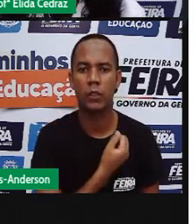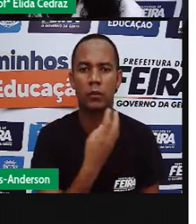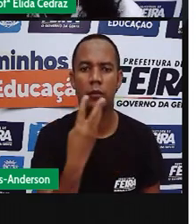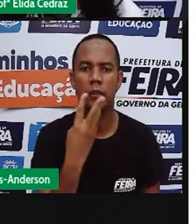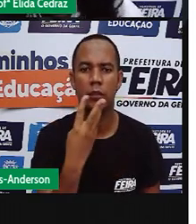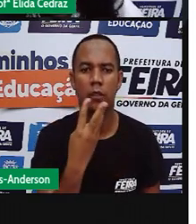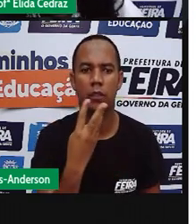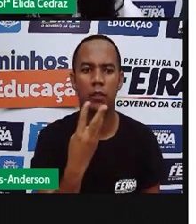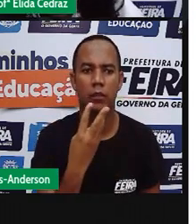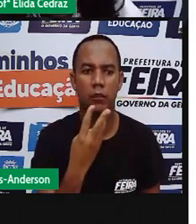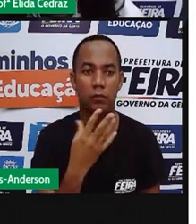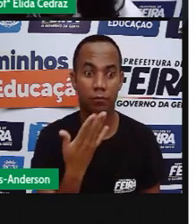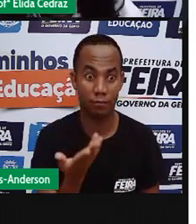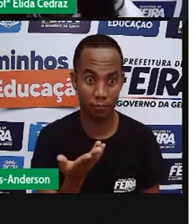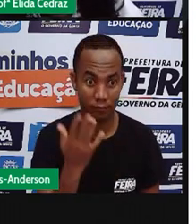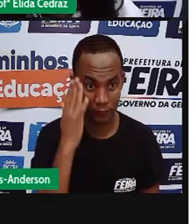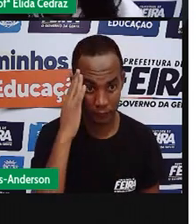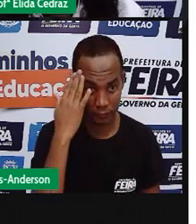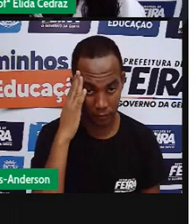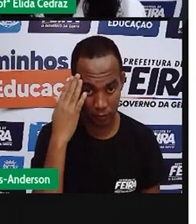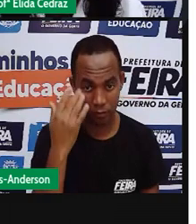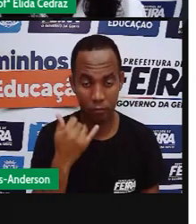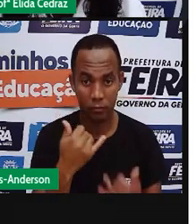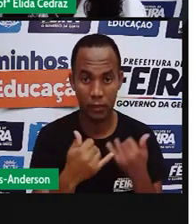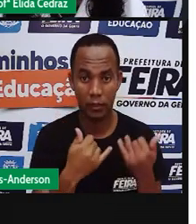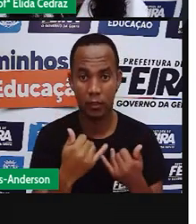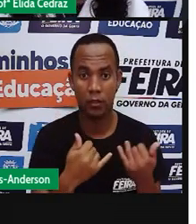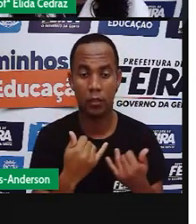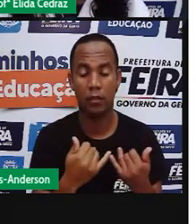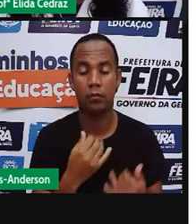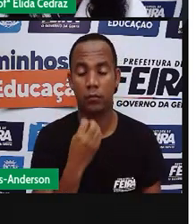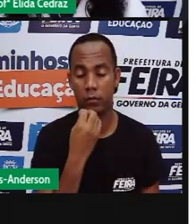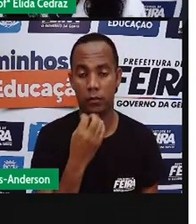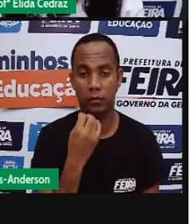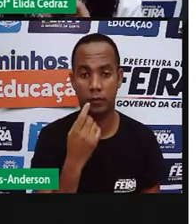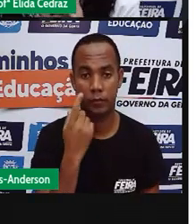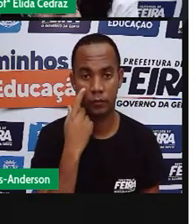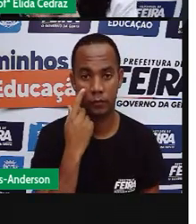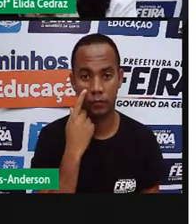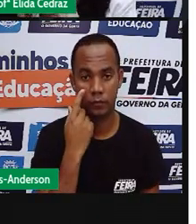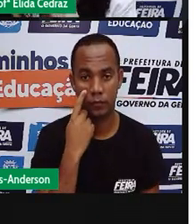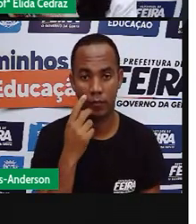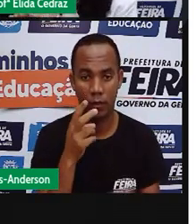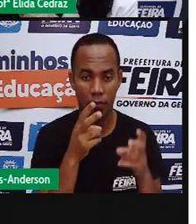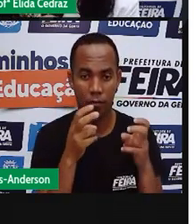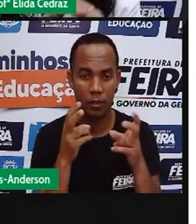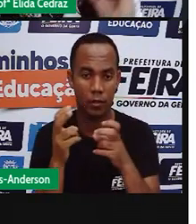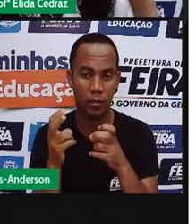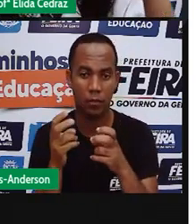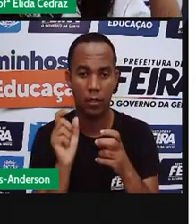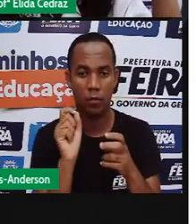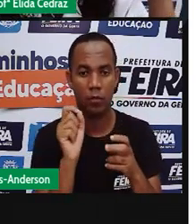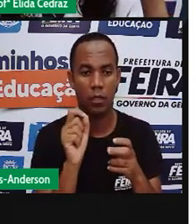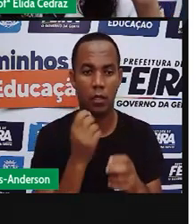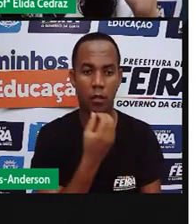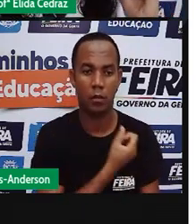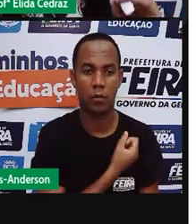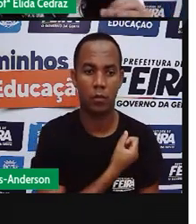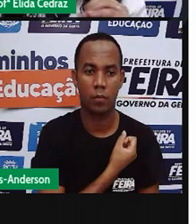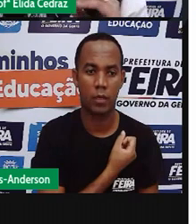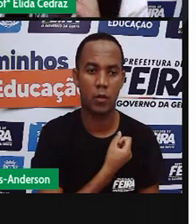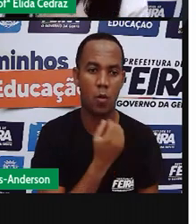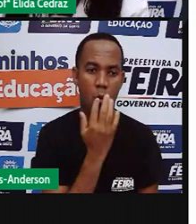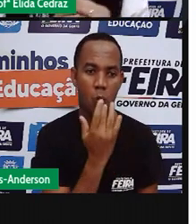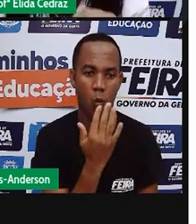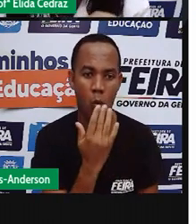3. Você entendeu a lógica da brincadeira? Muito bem. A gente tem que observar a legenda, o número e a